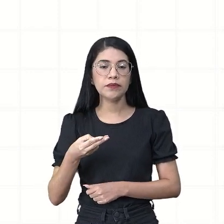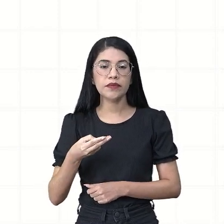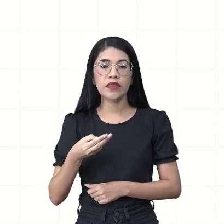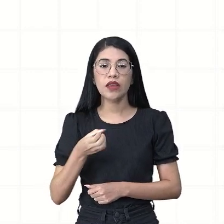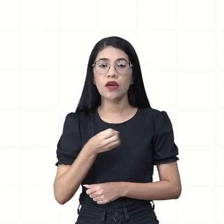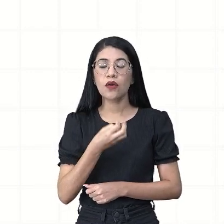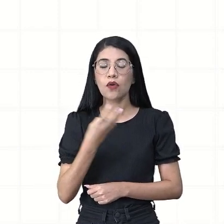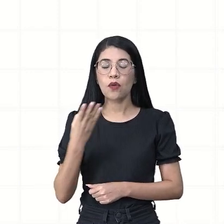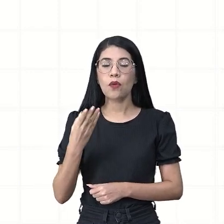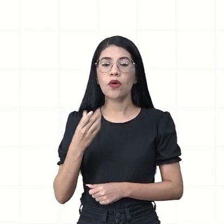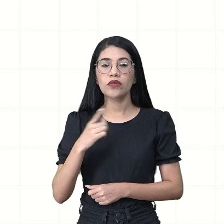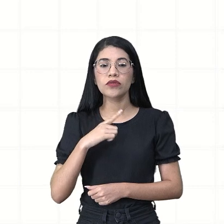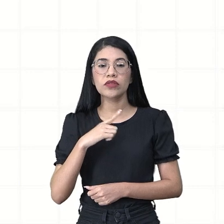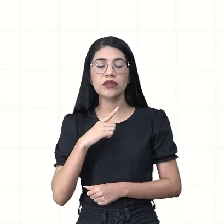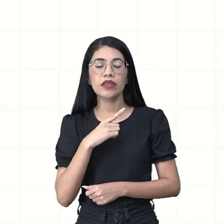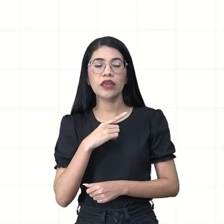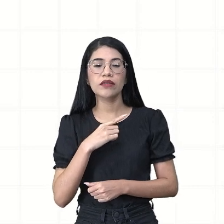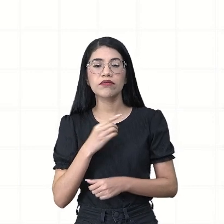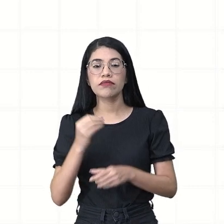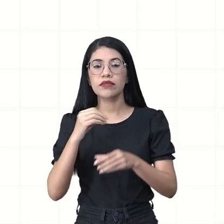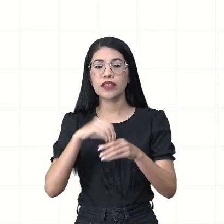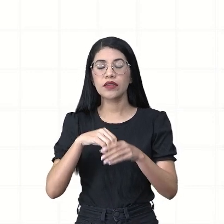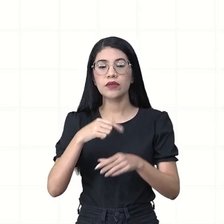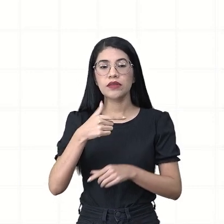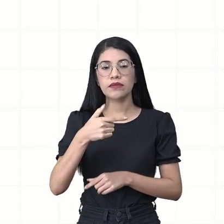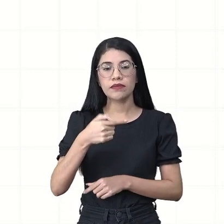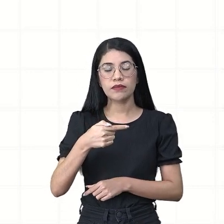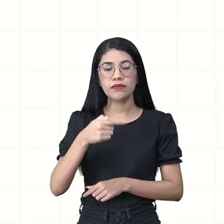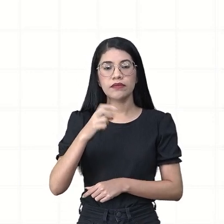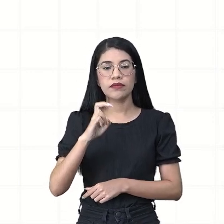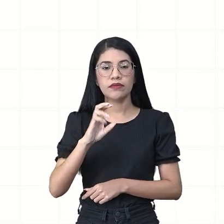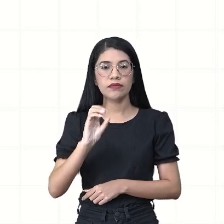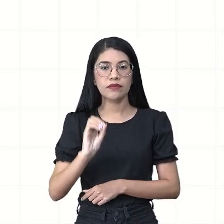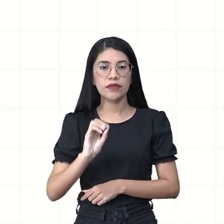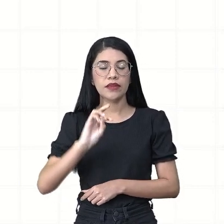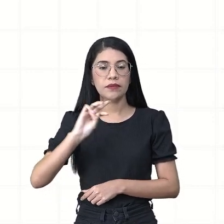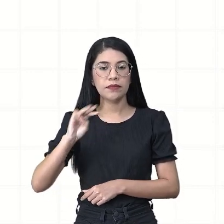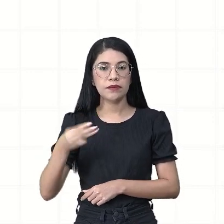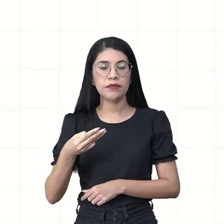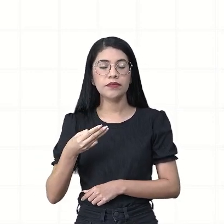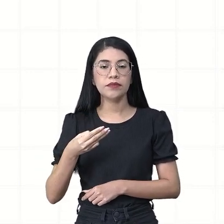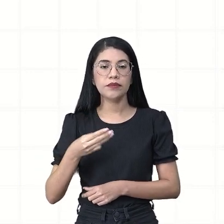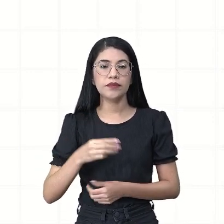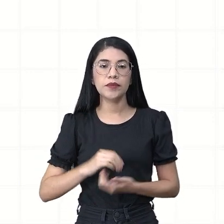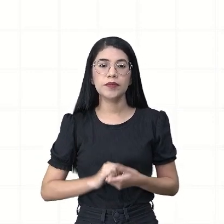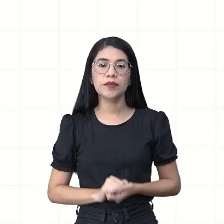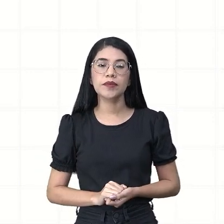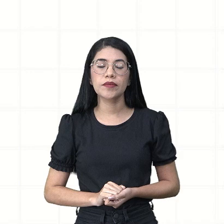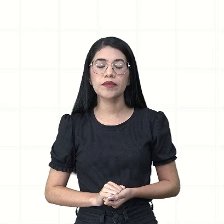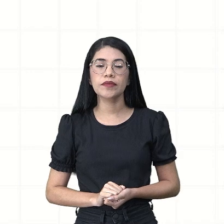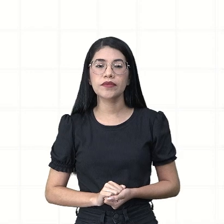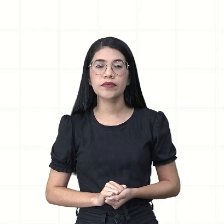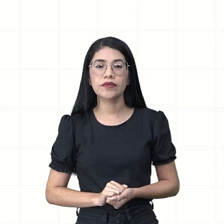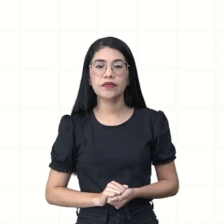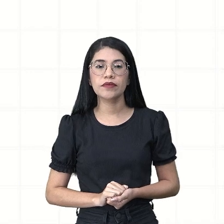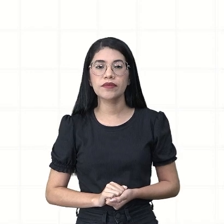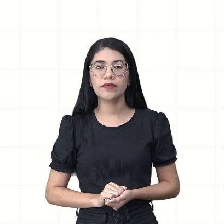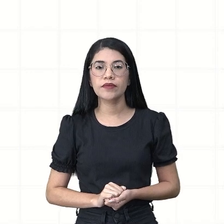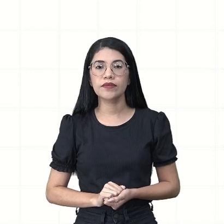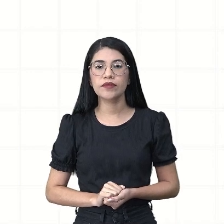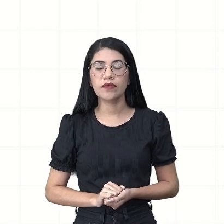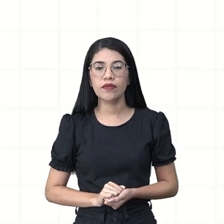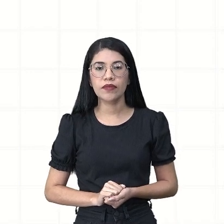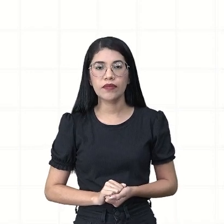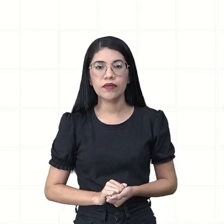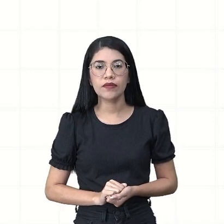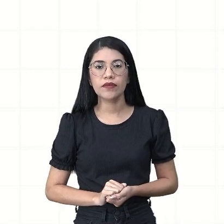vezes cabe dentro de 750 milhões uma unidade astronômica. Então,